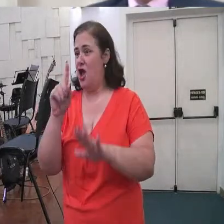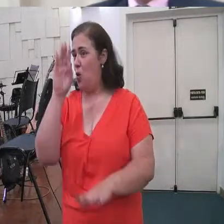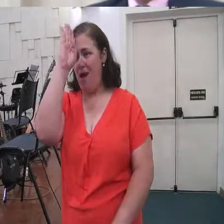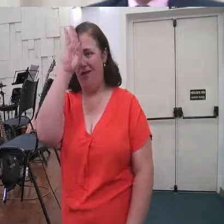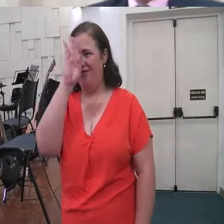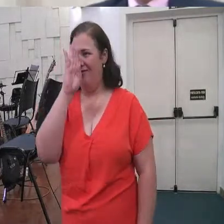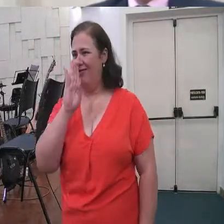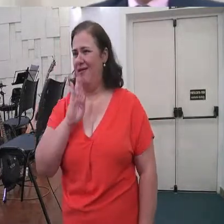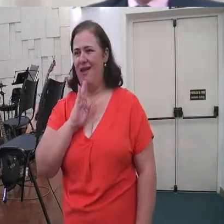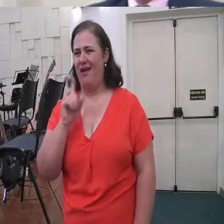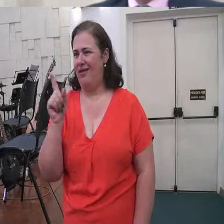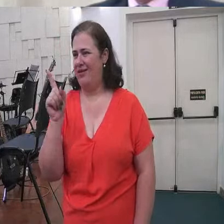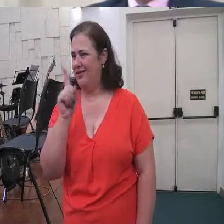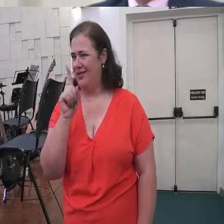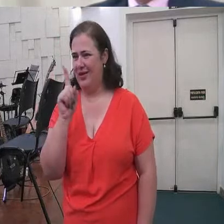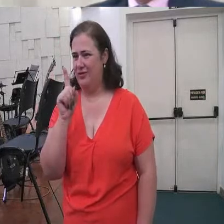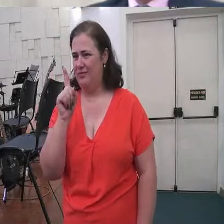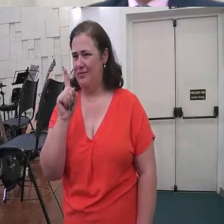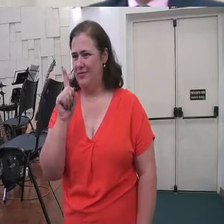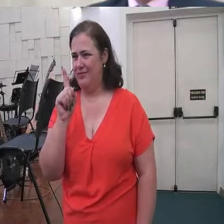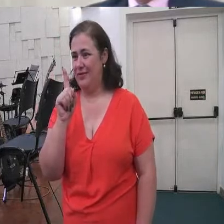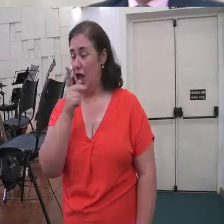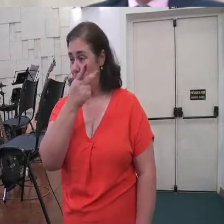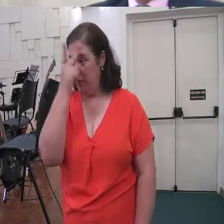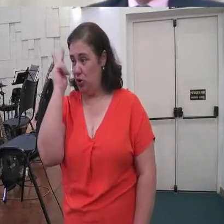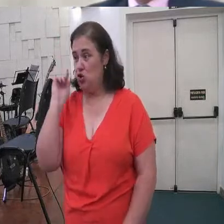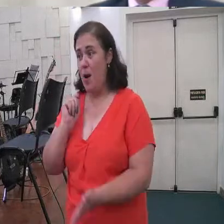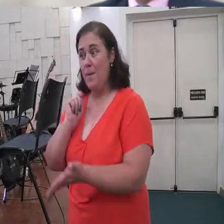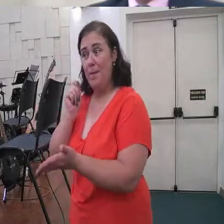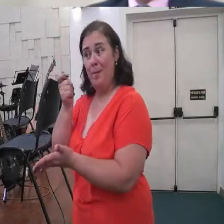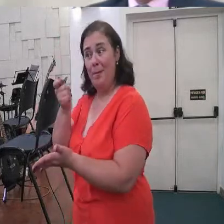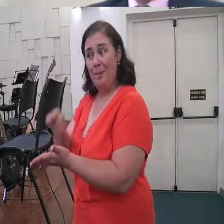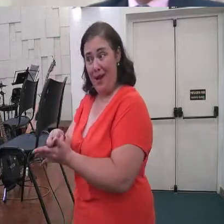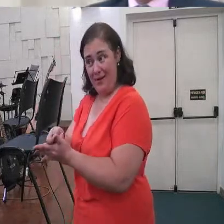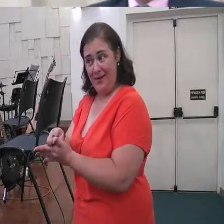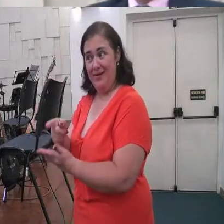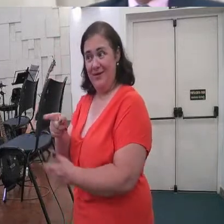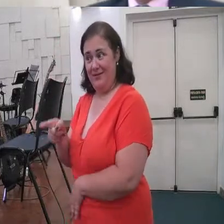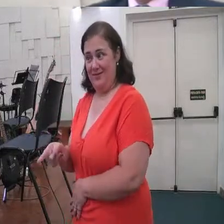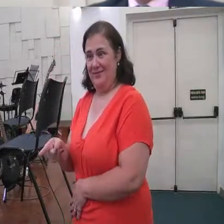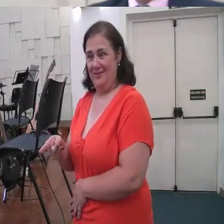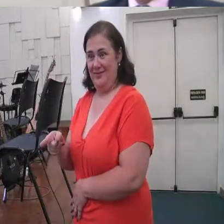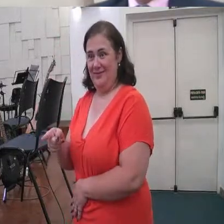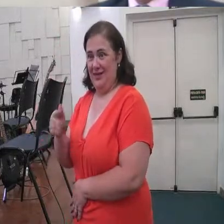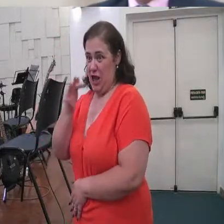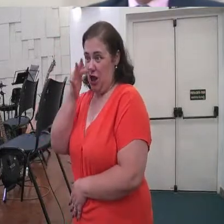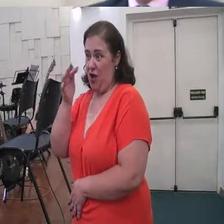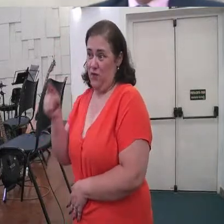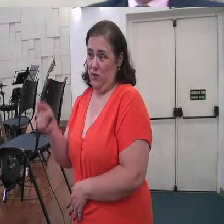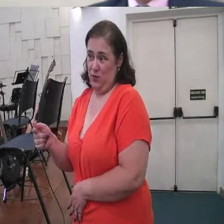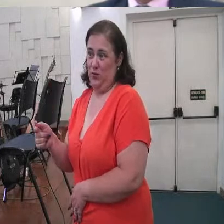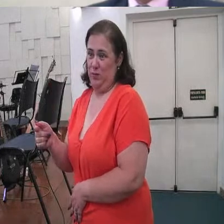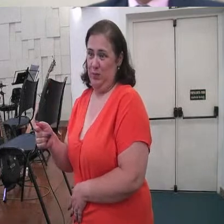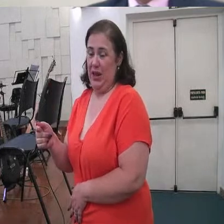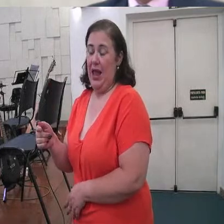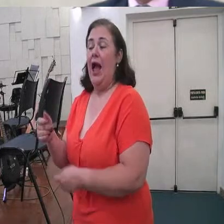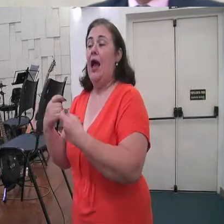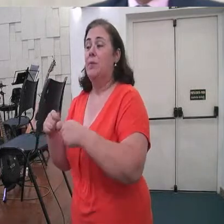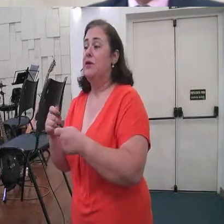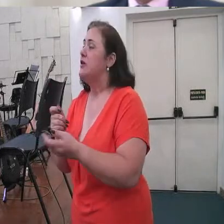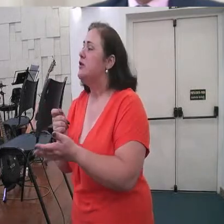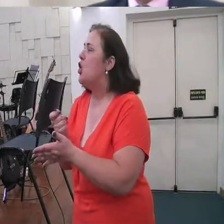da casa, neutralizando toda a ação do diabo. Então é a fé das rosas ungidas,